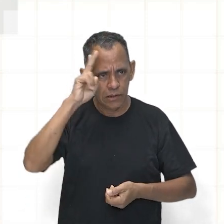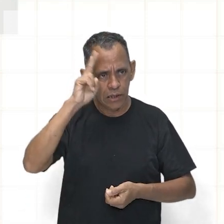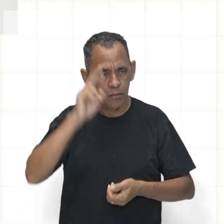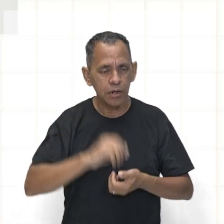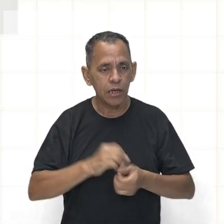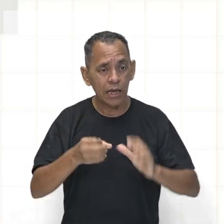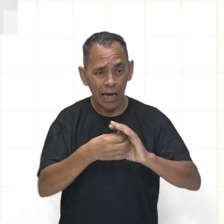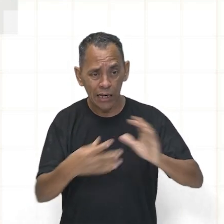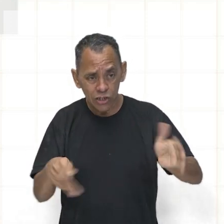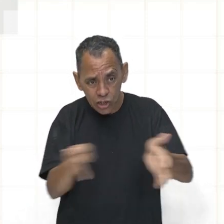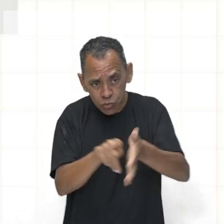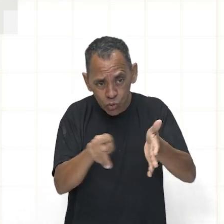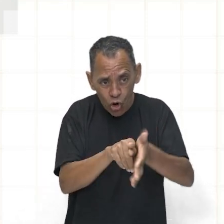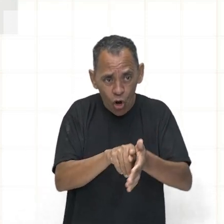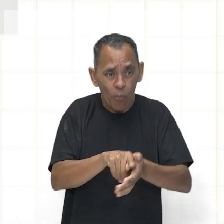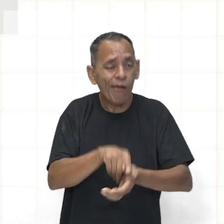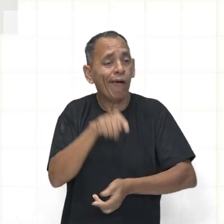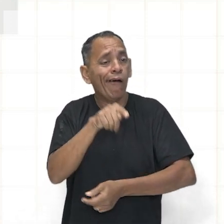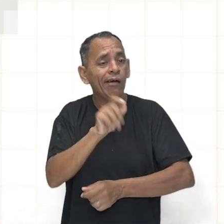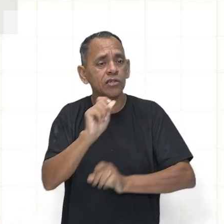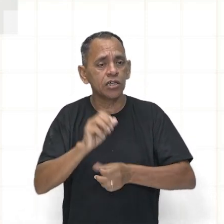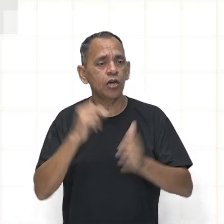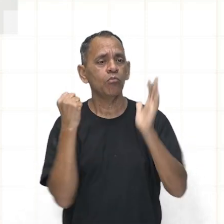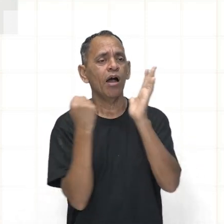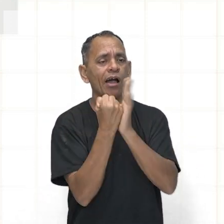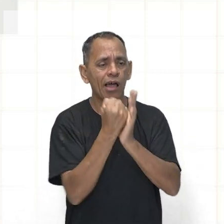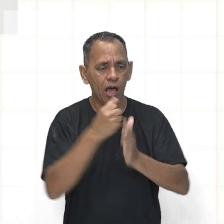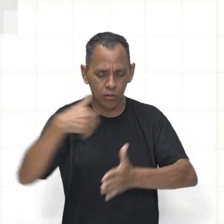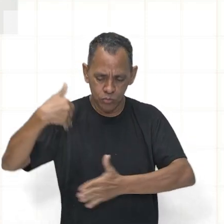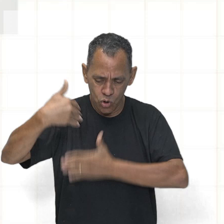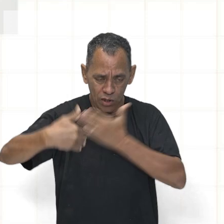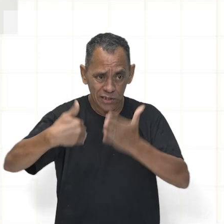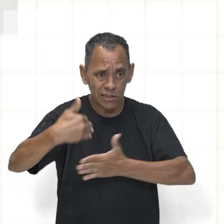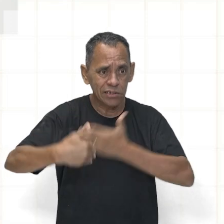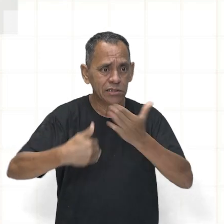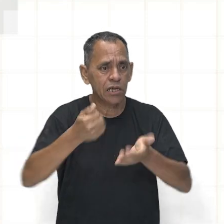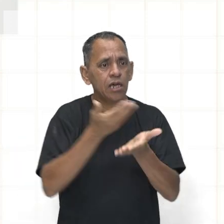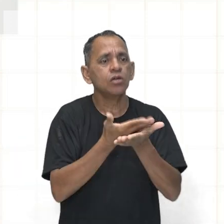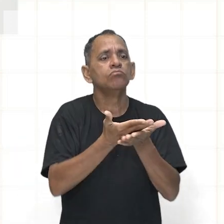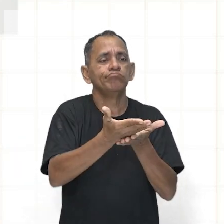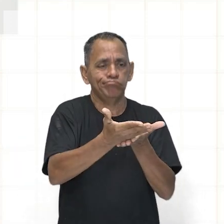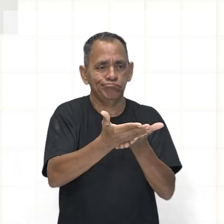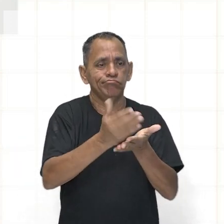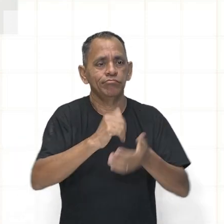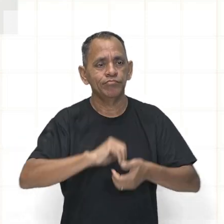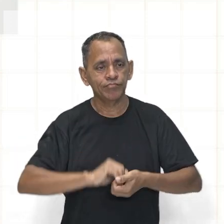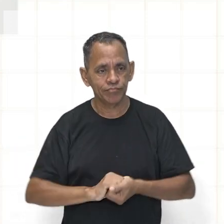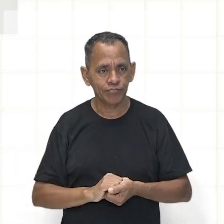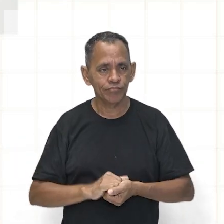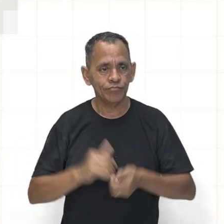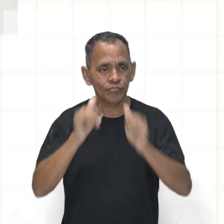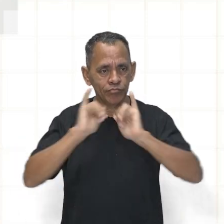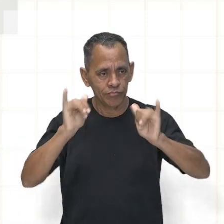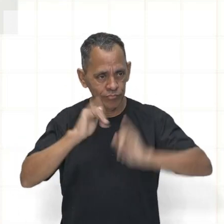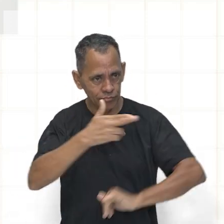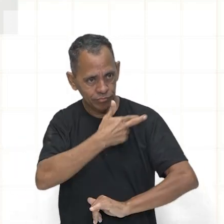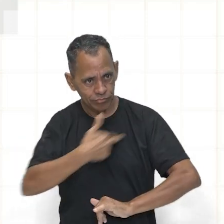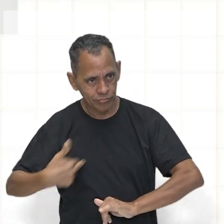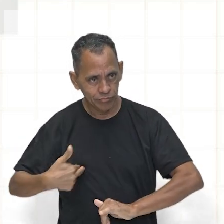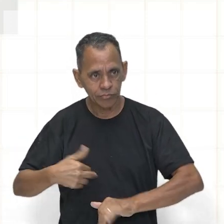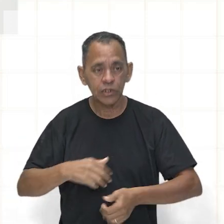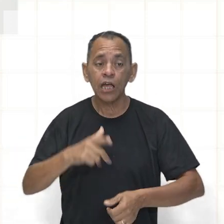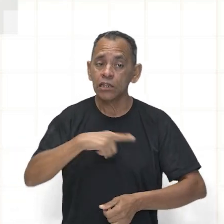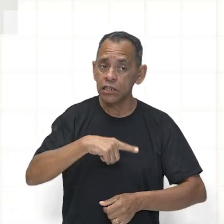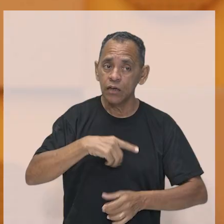1888. Então, essas características vão marcar justamente esse processo inicial para a proclamação da República.